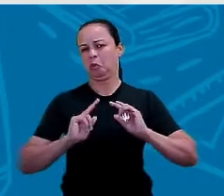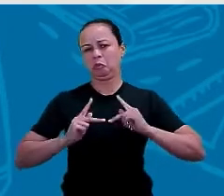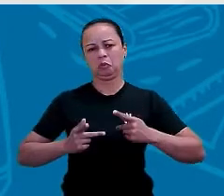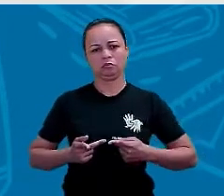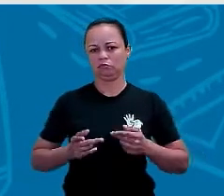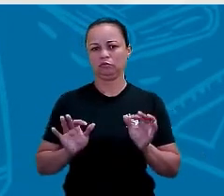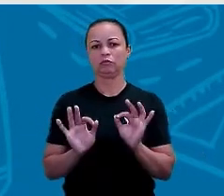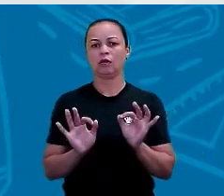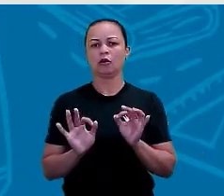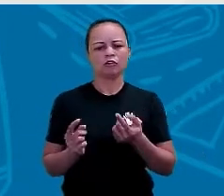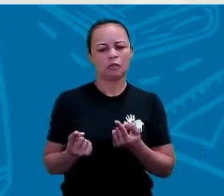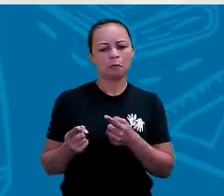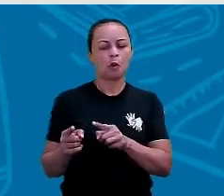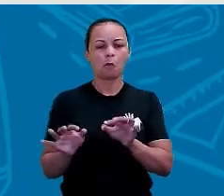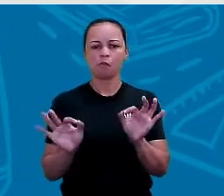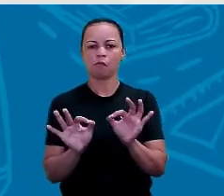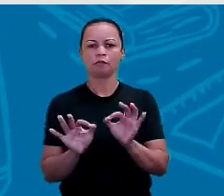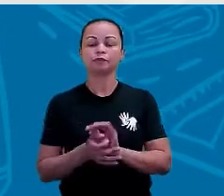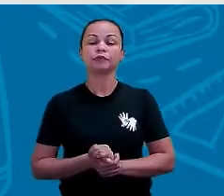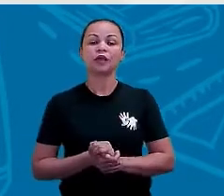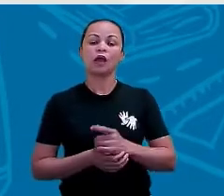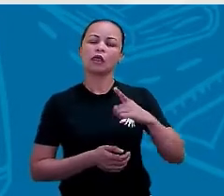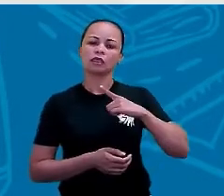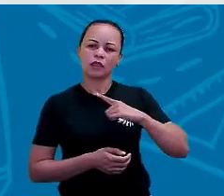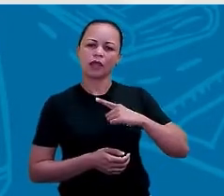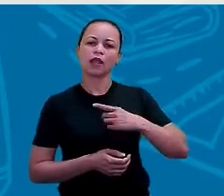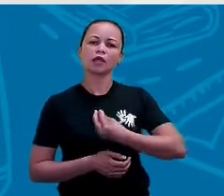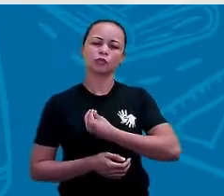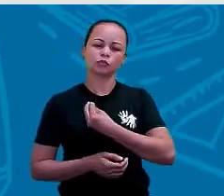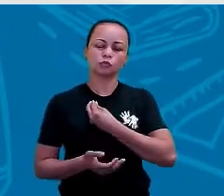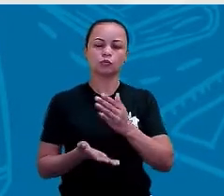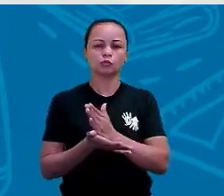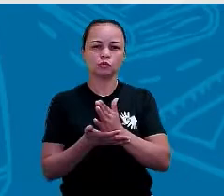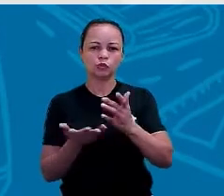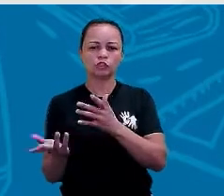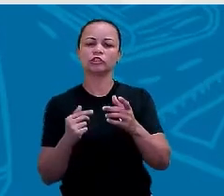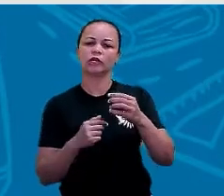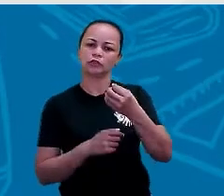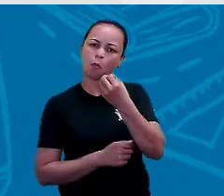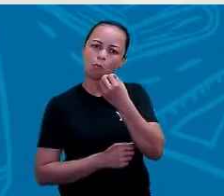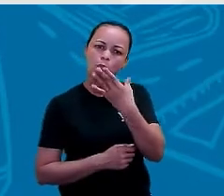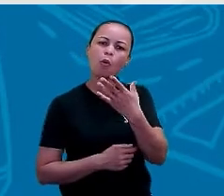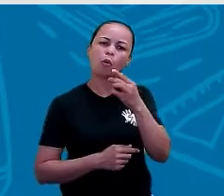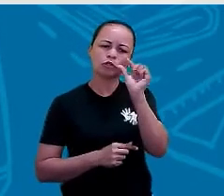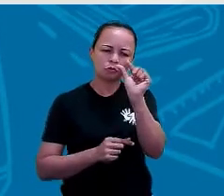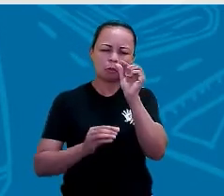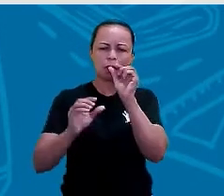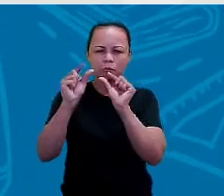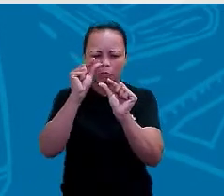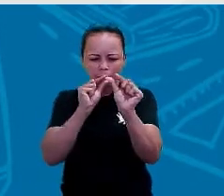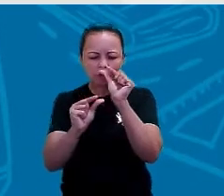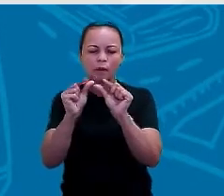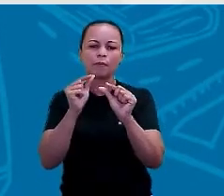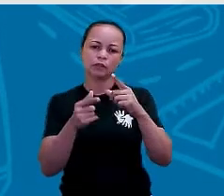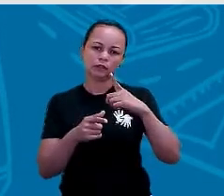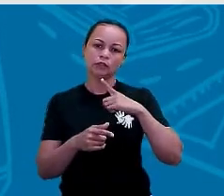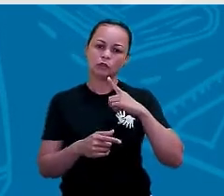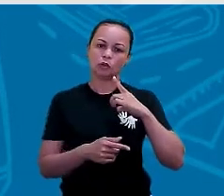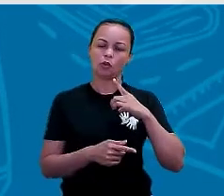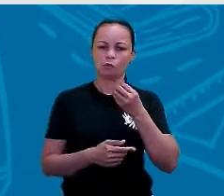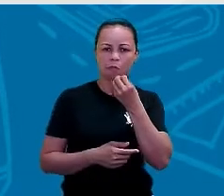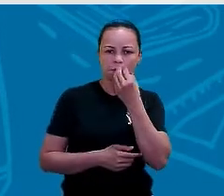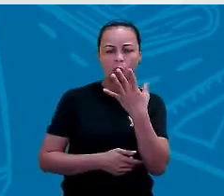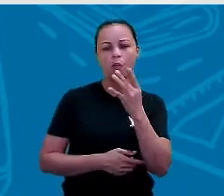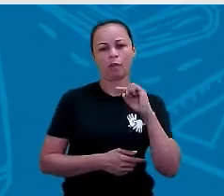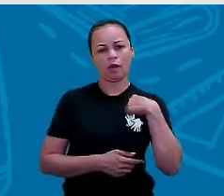nossa saúde. Existem alguns micro-organismos que eles são benéficos a nós, seres humanos. E a gente vai ver